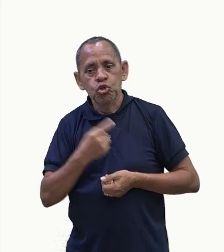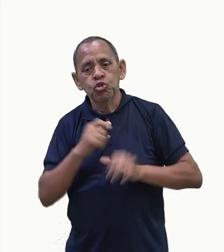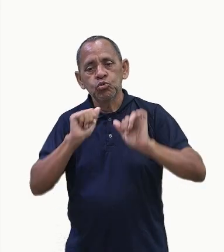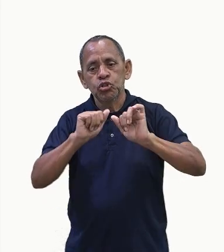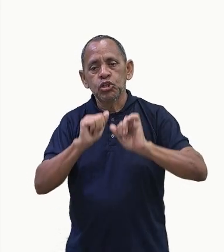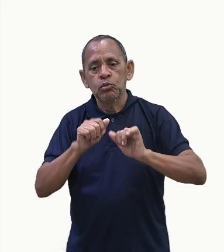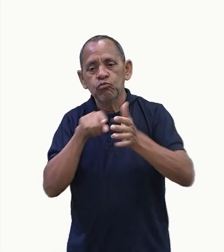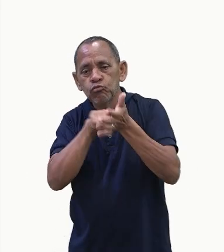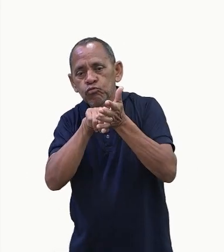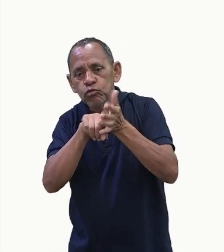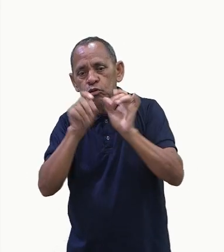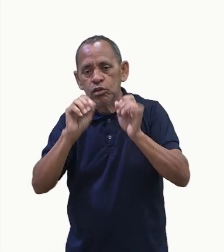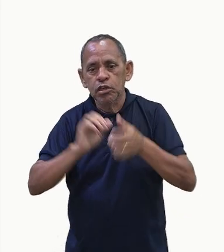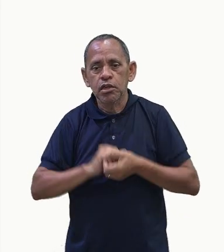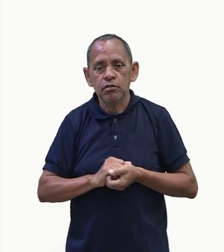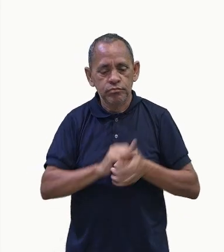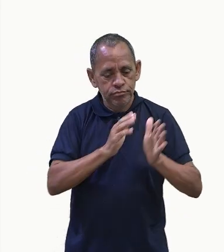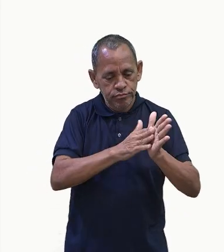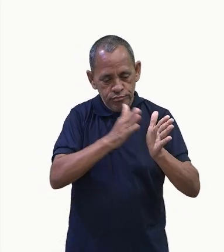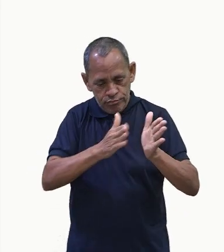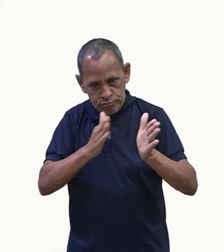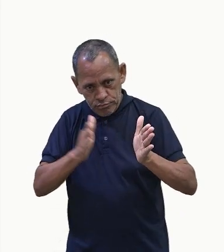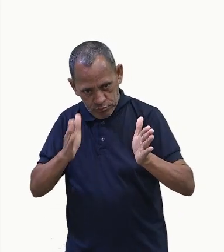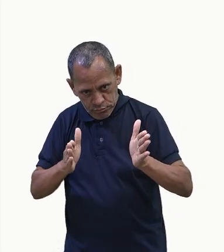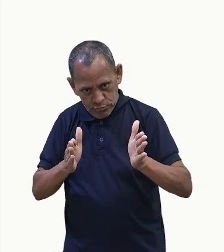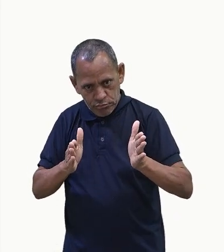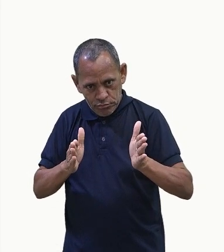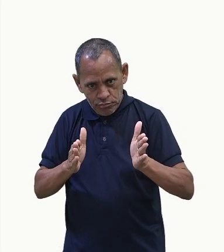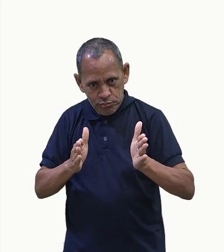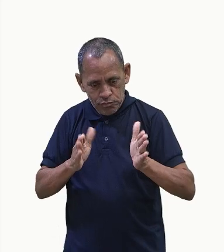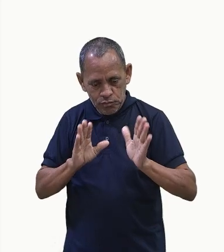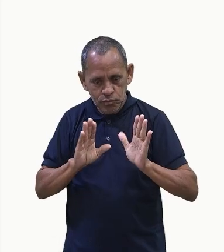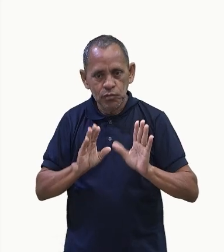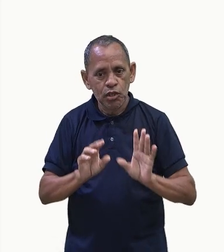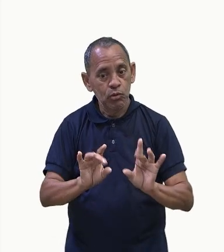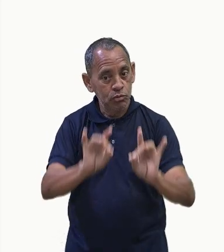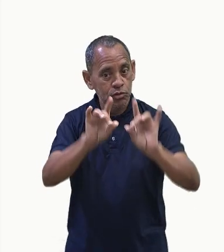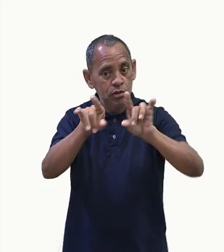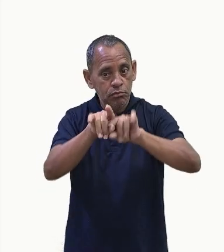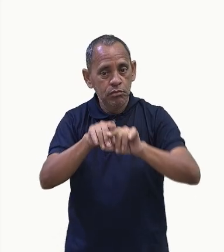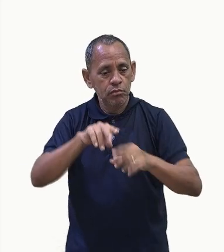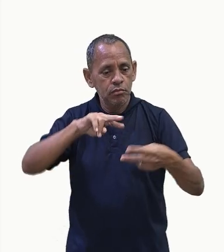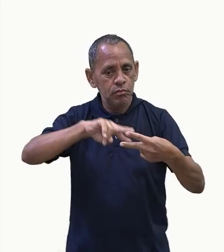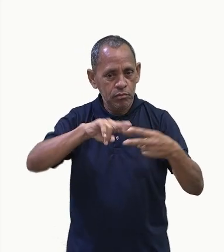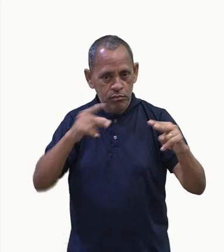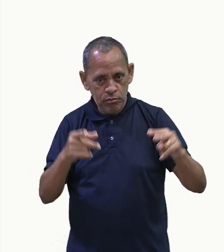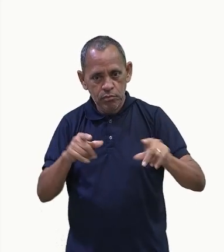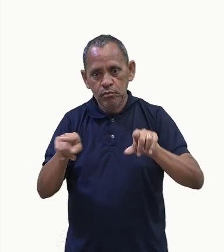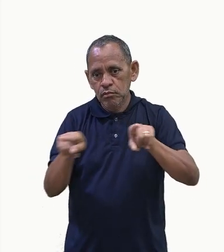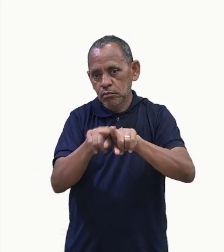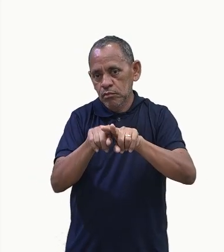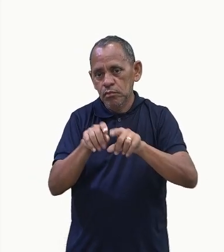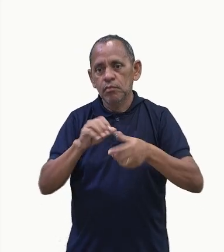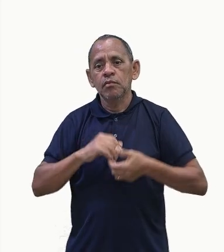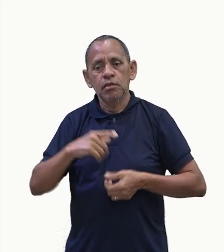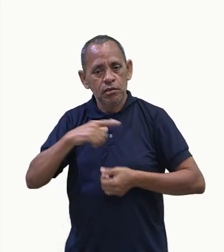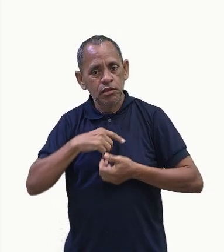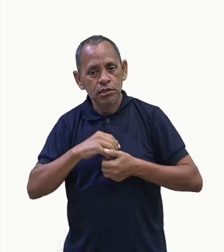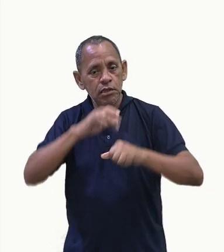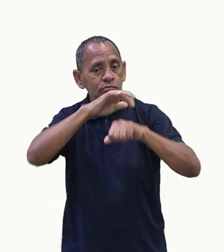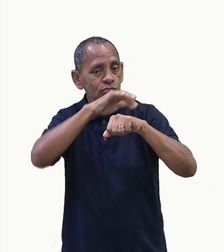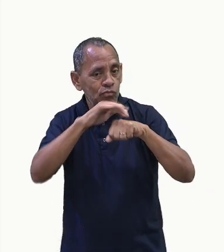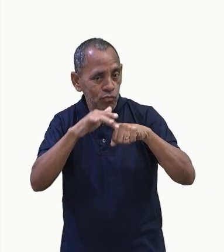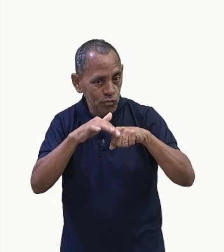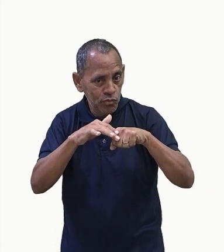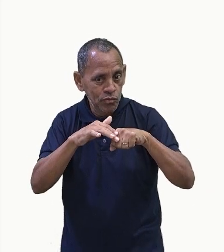aí sequências, né, aquelas sequências específicas do DNA, que, então, ocasionam doenças, ou a gente também